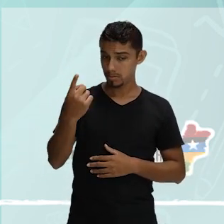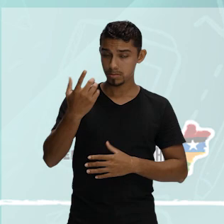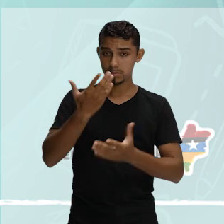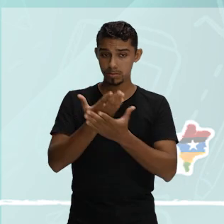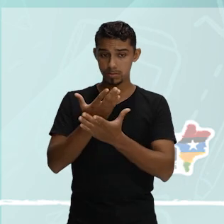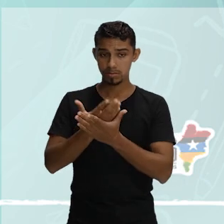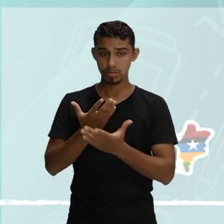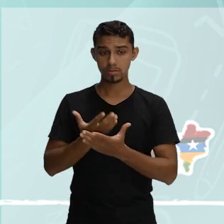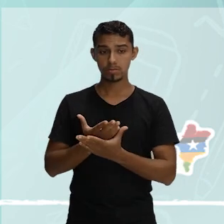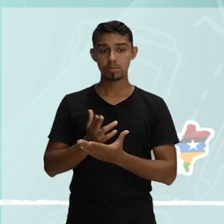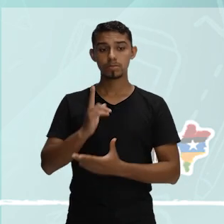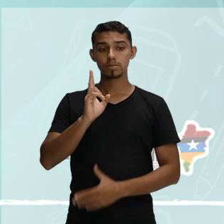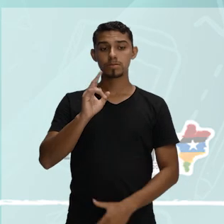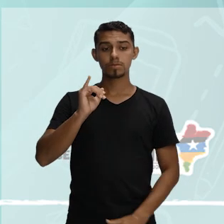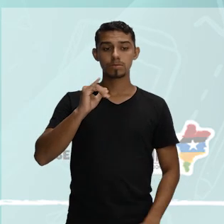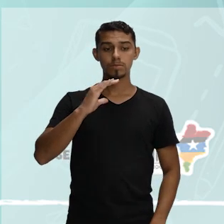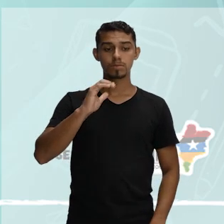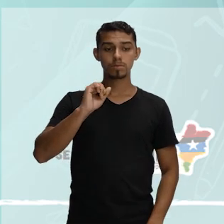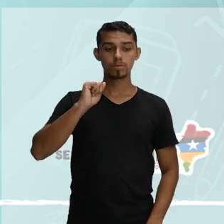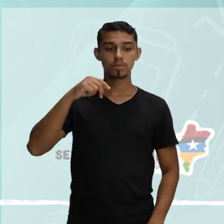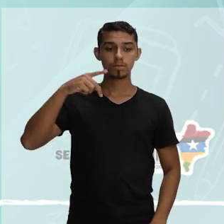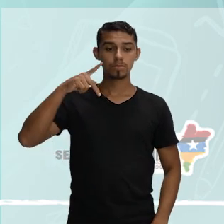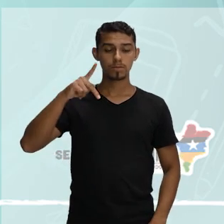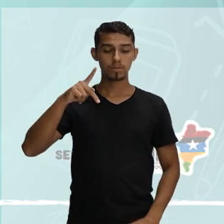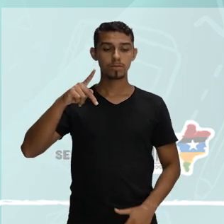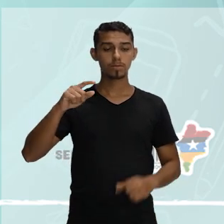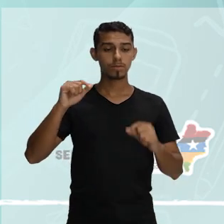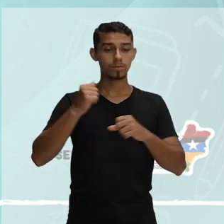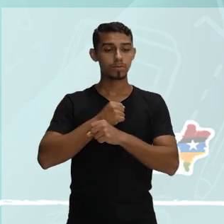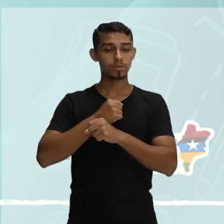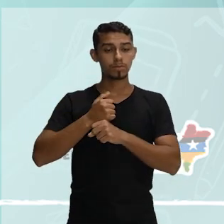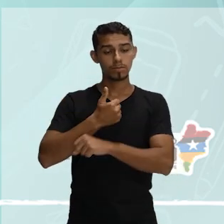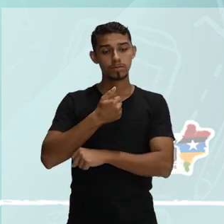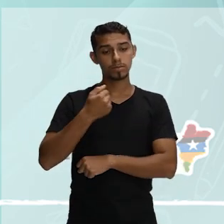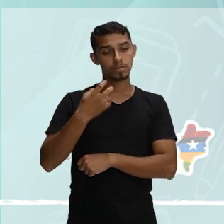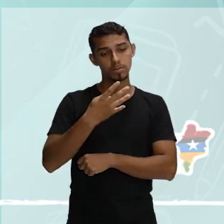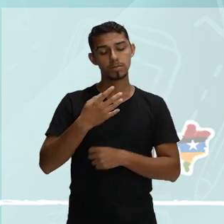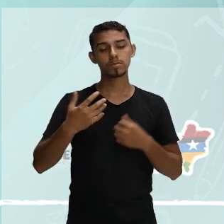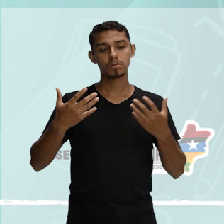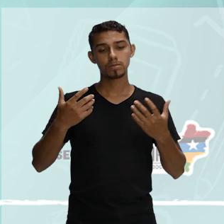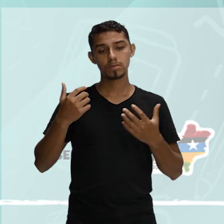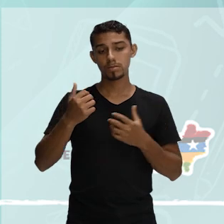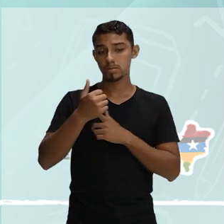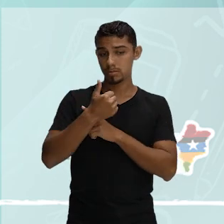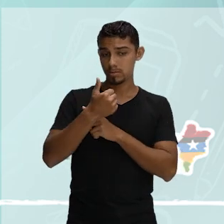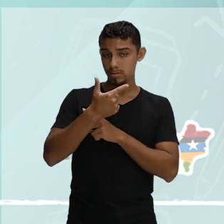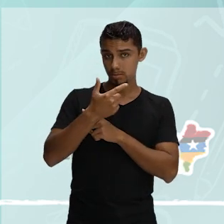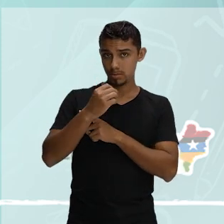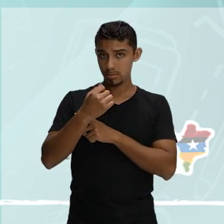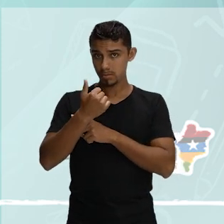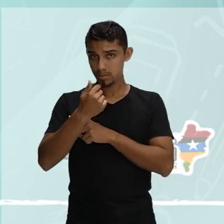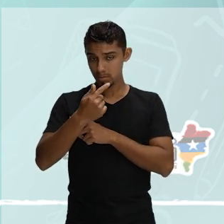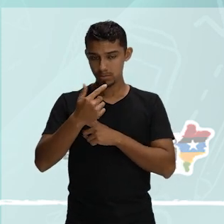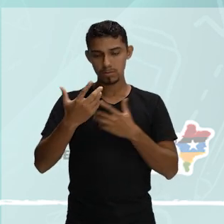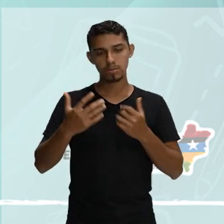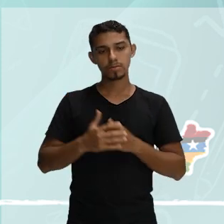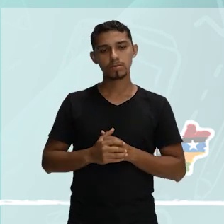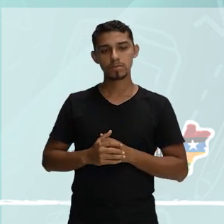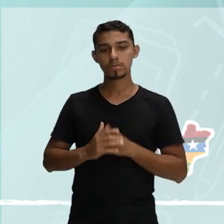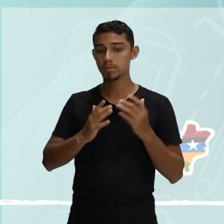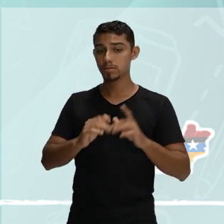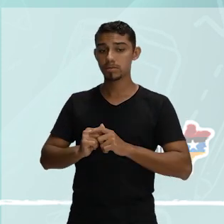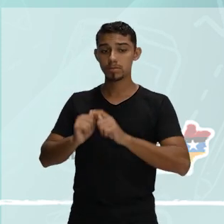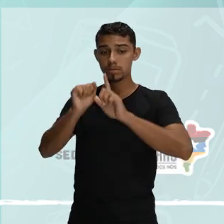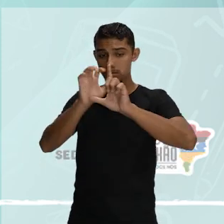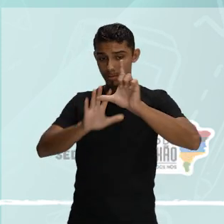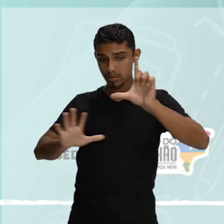a próxima questão, ela diz o seguinte: o cladograma abaixo representa relações evolutivas entre